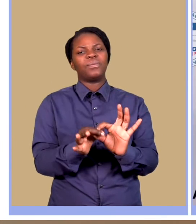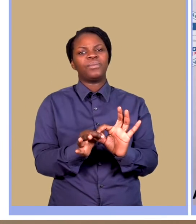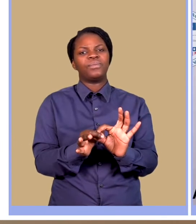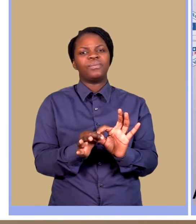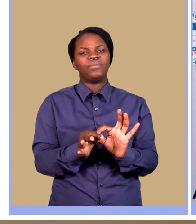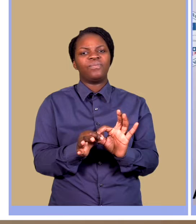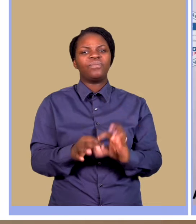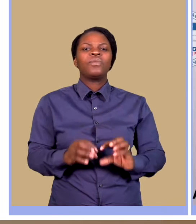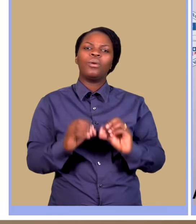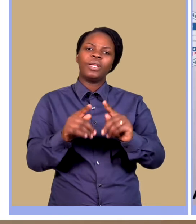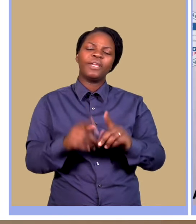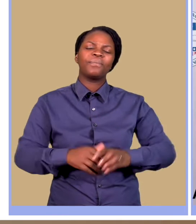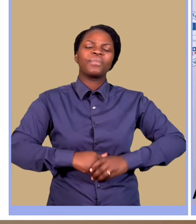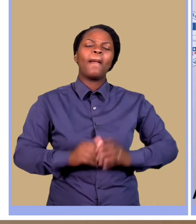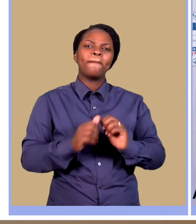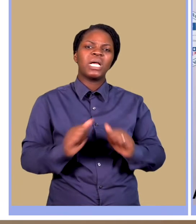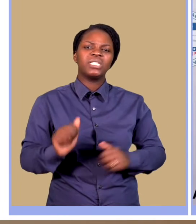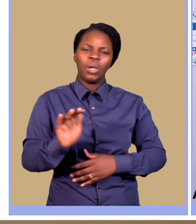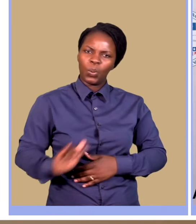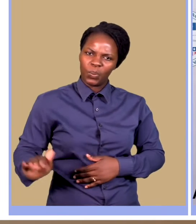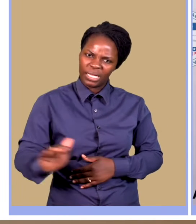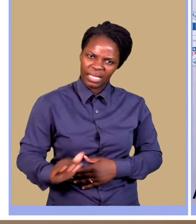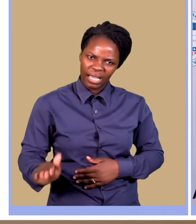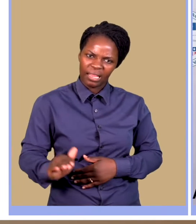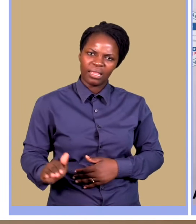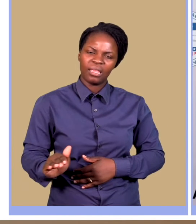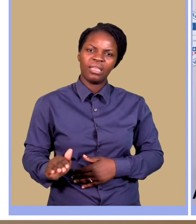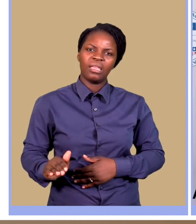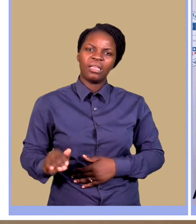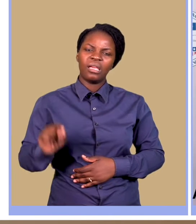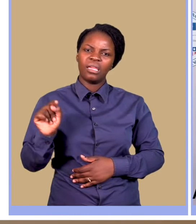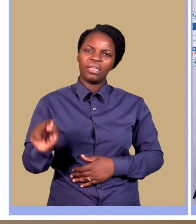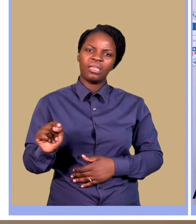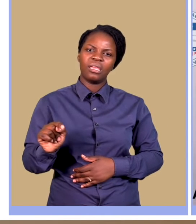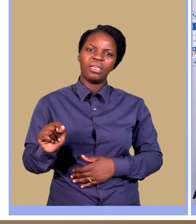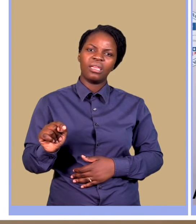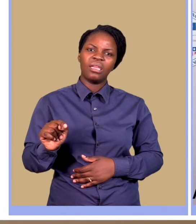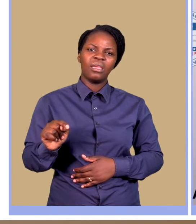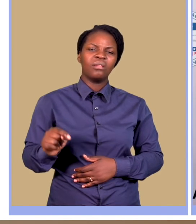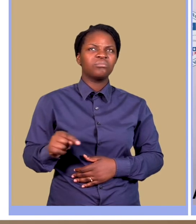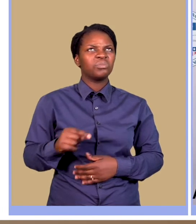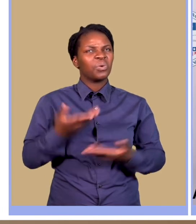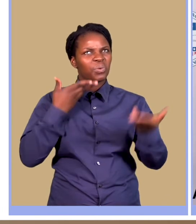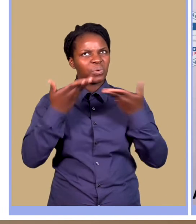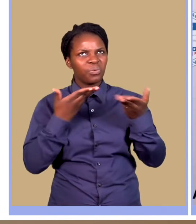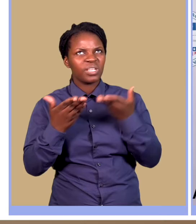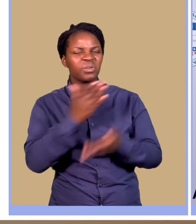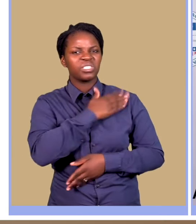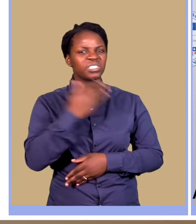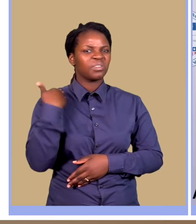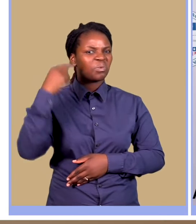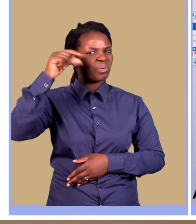tem falado com os chefes de quarteirões de forma que estes reúnem com os